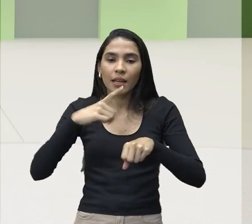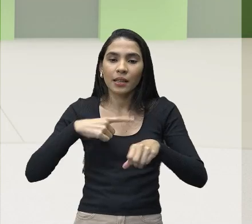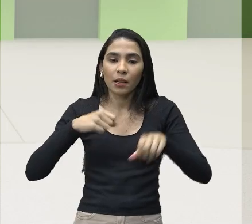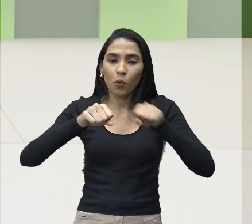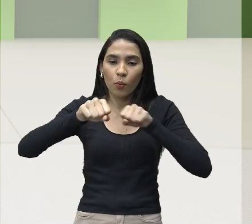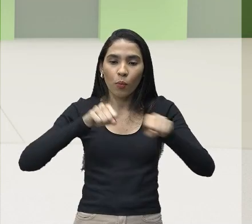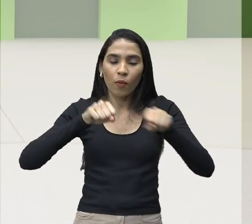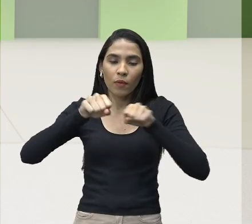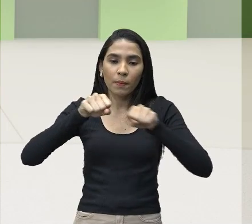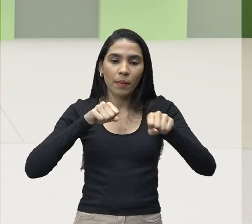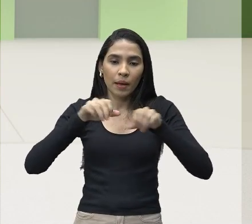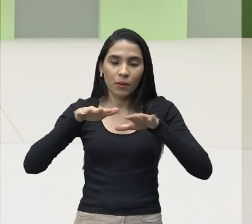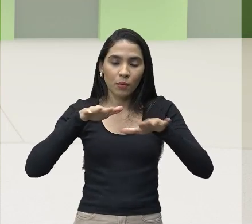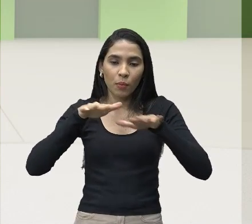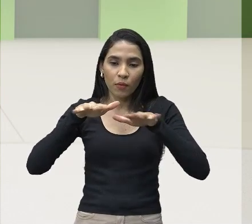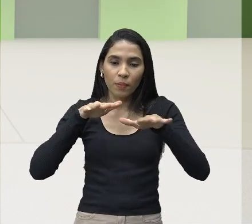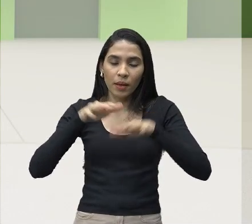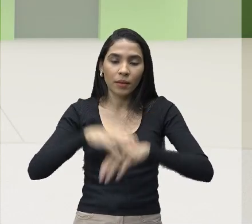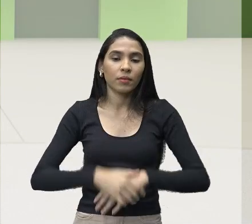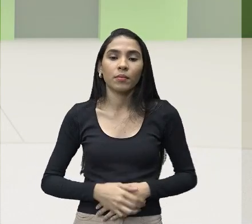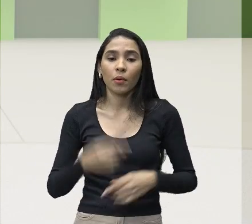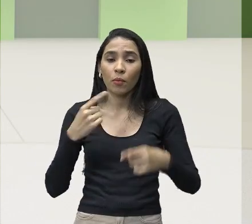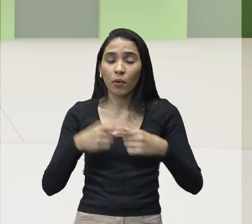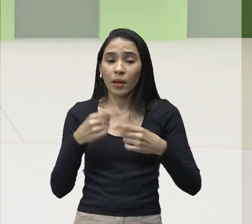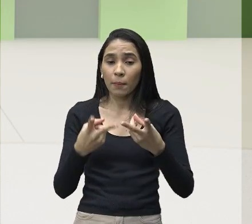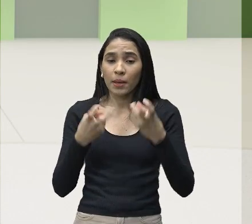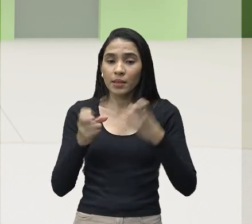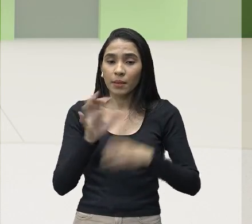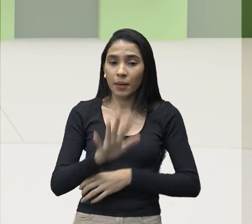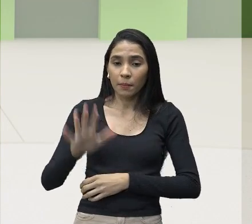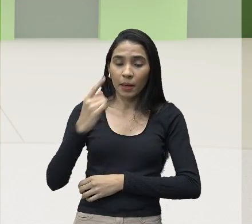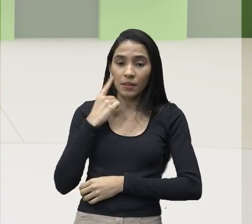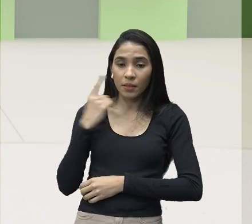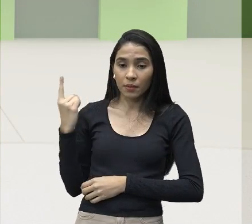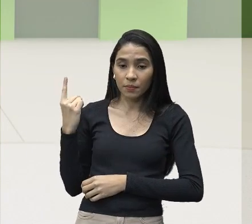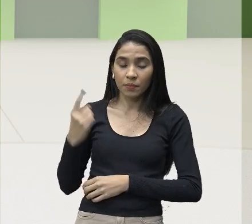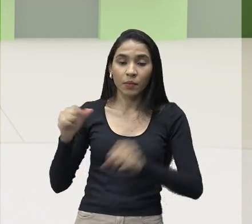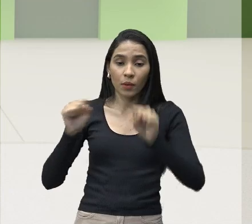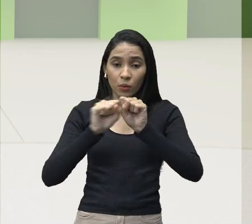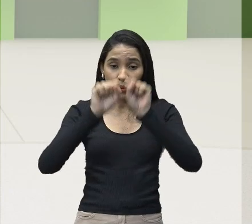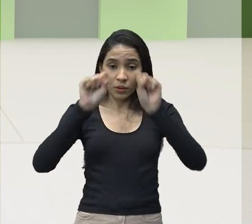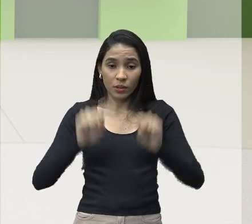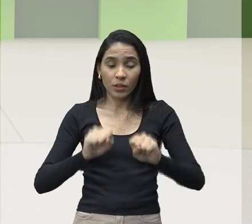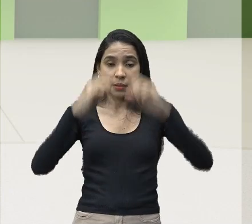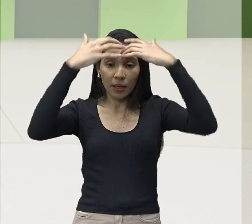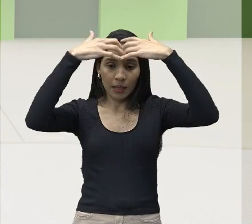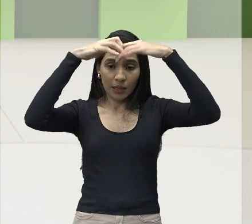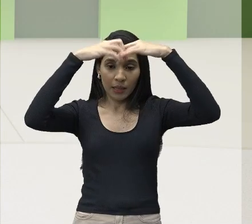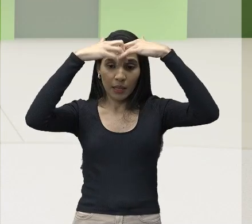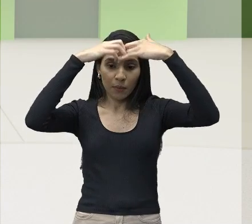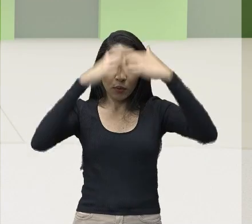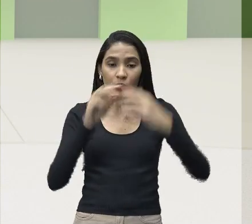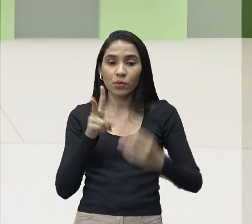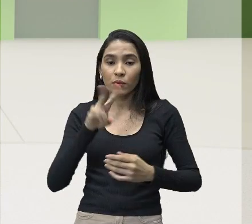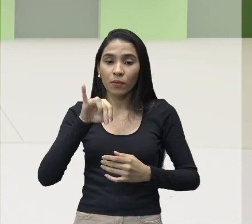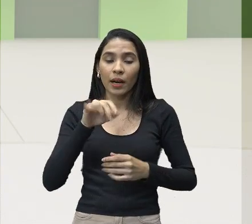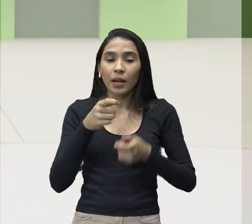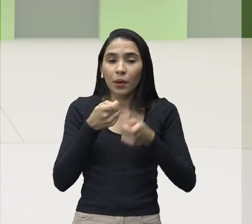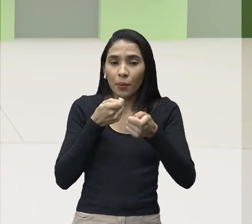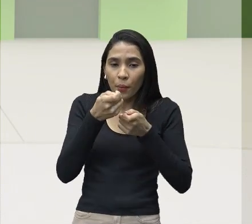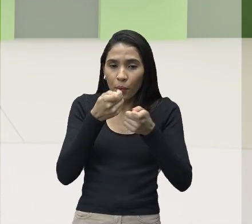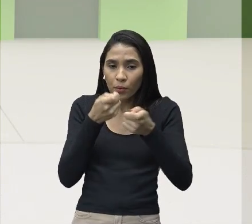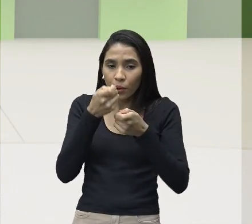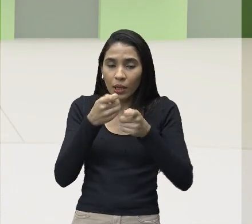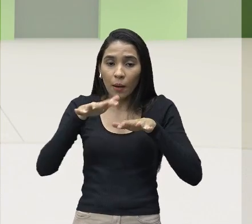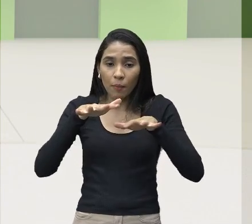que é voluntário. Porque o que a gente vai observar? Que no sistema nervoso, ele vai comandar ali vários